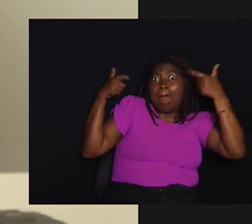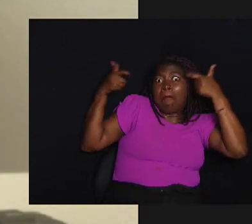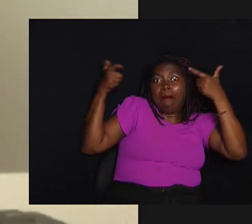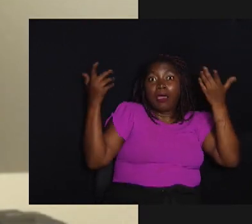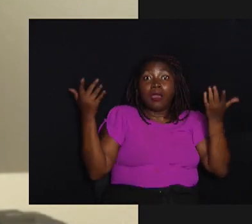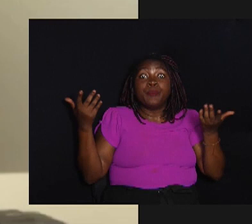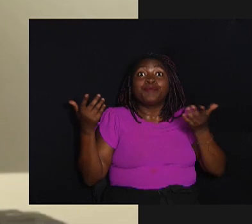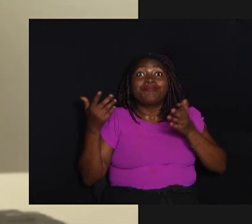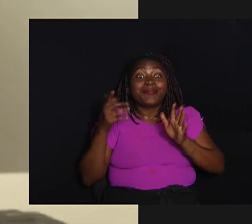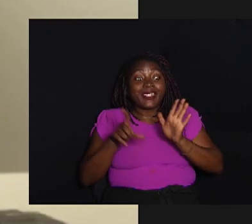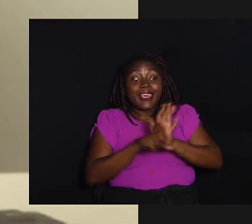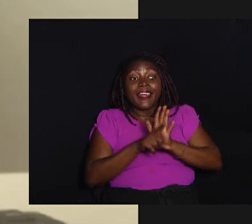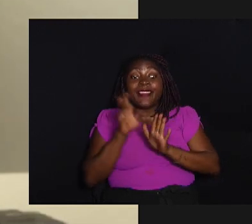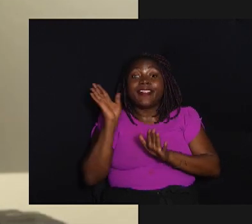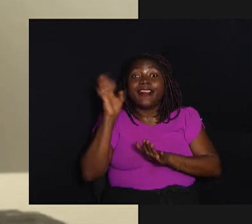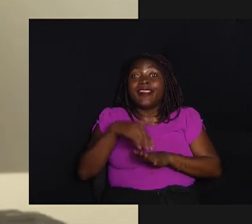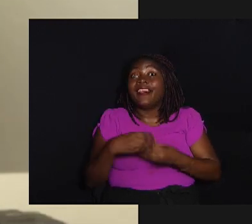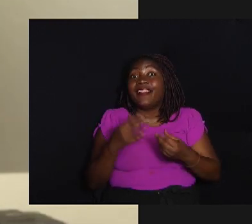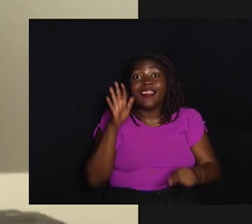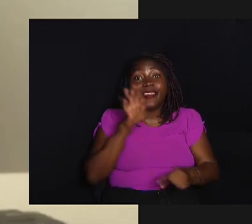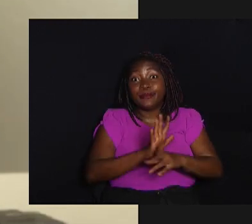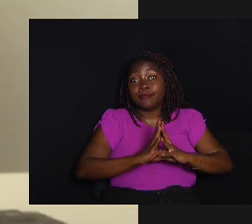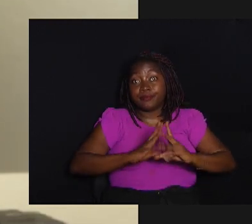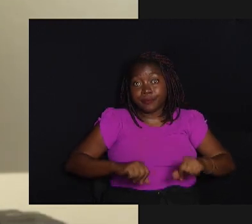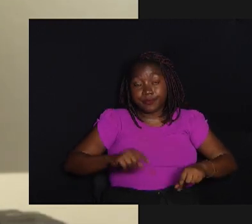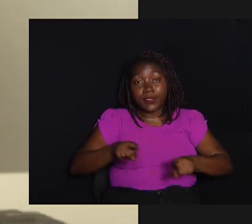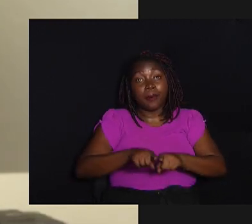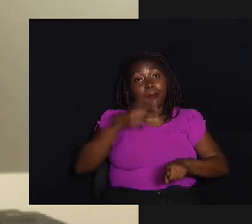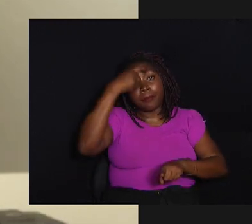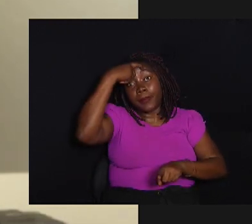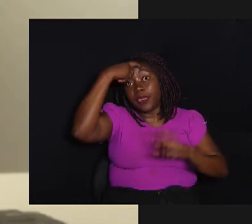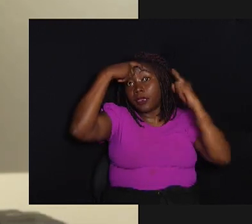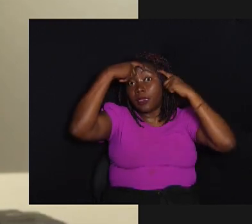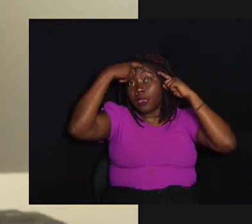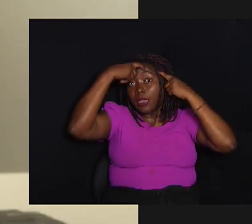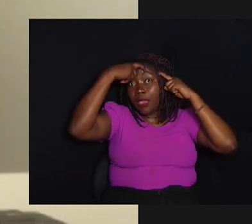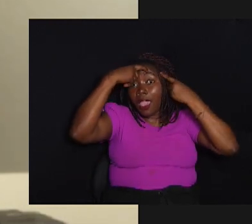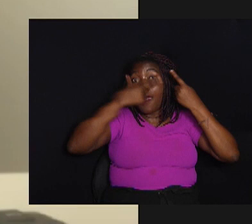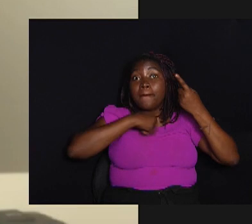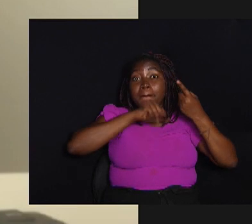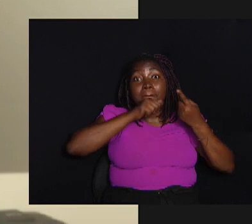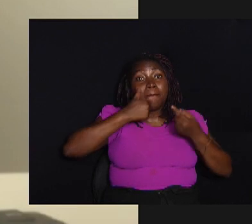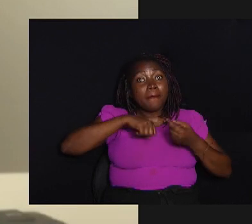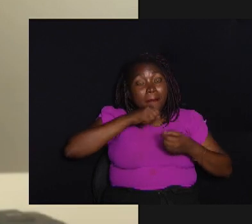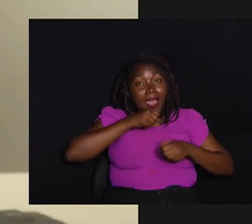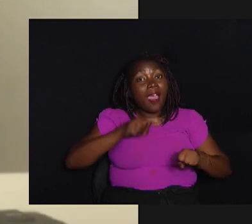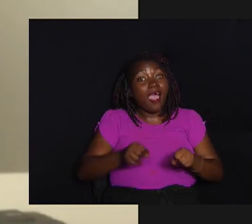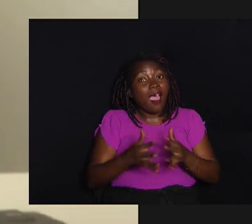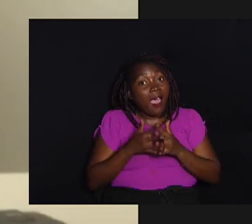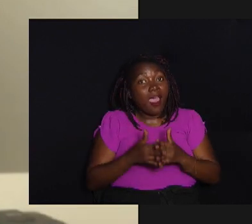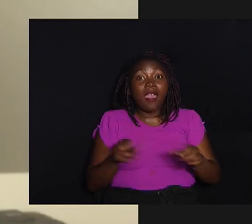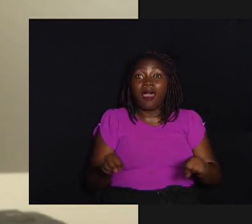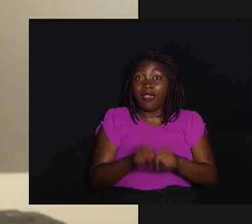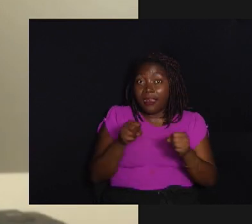existe para coibir esse tipo de atitude e conscientizar os genitores dos prejuízos que isso traz no